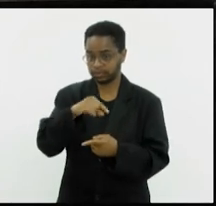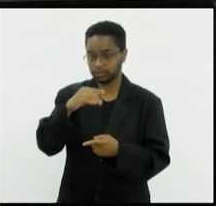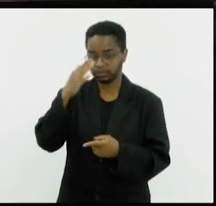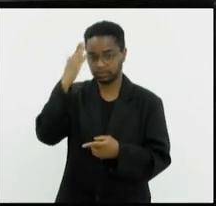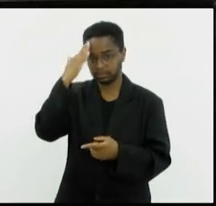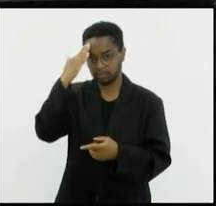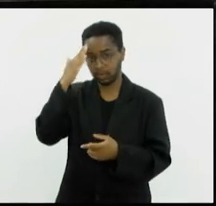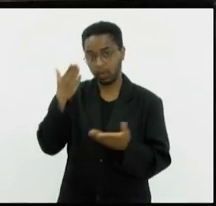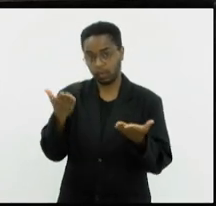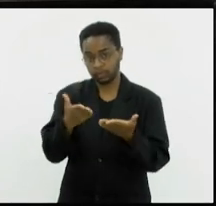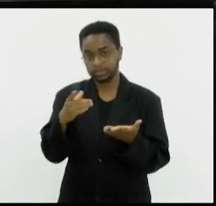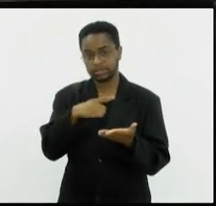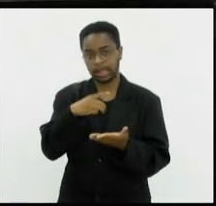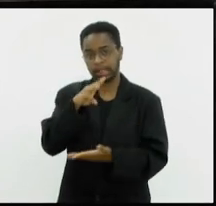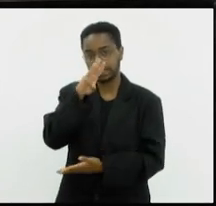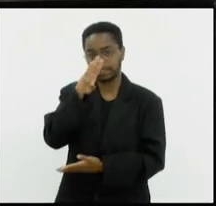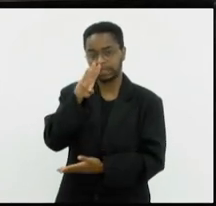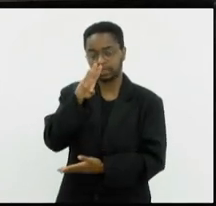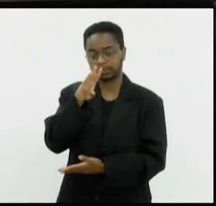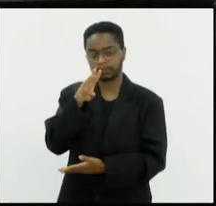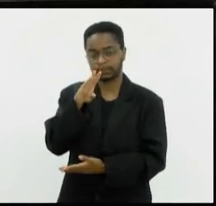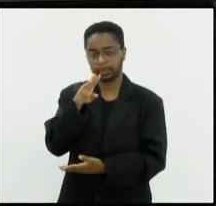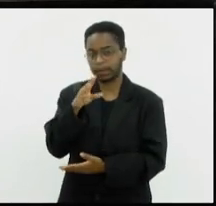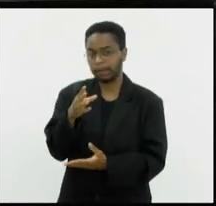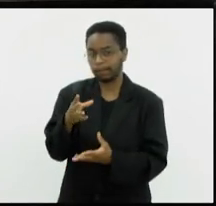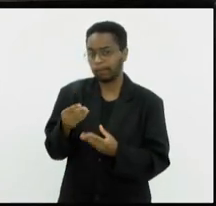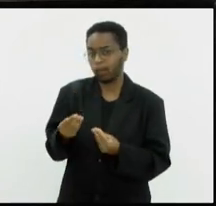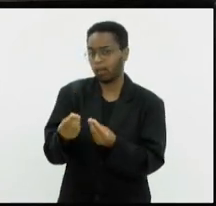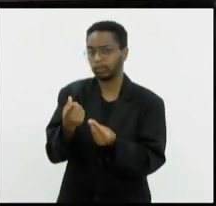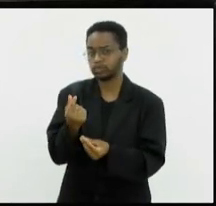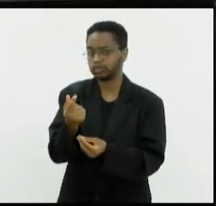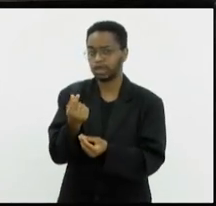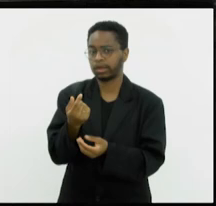trilhões de dólares no mundo